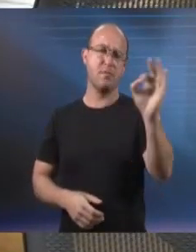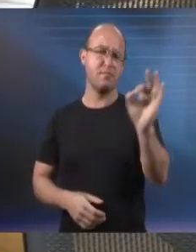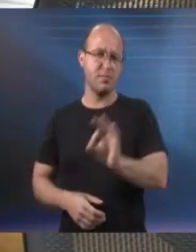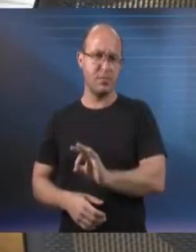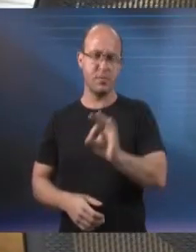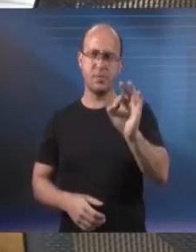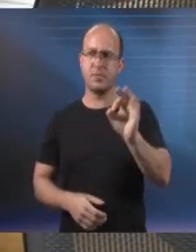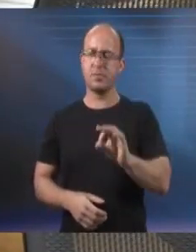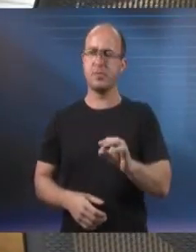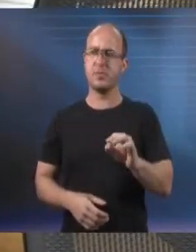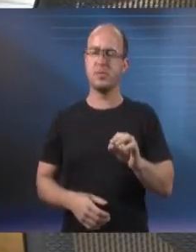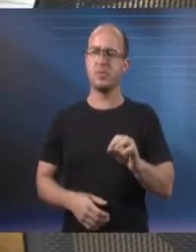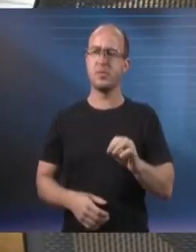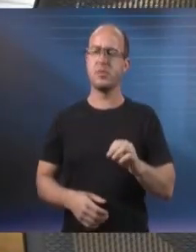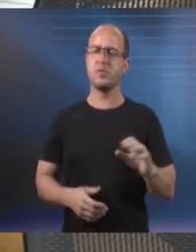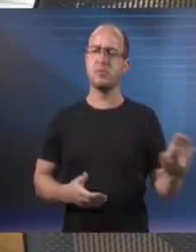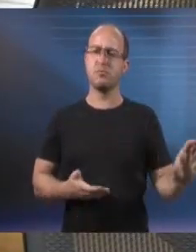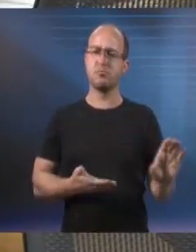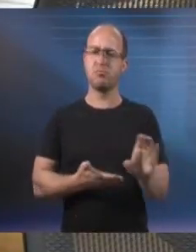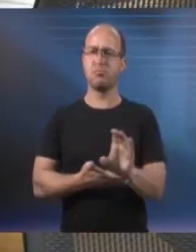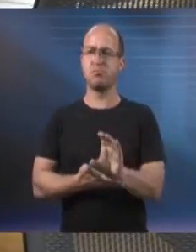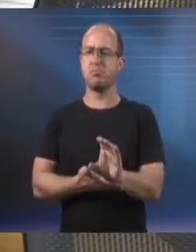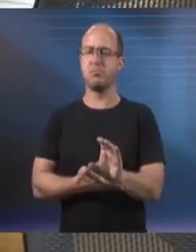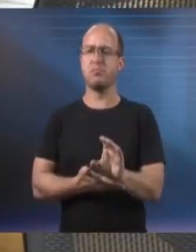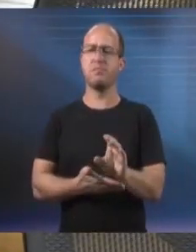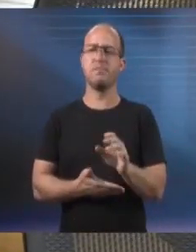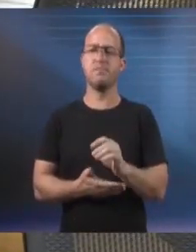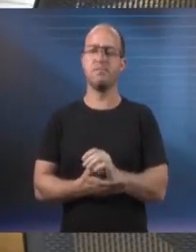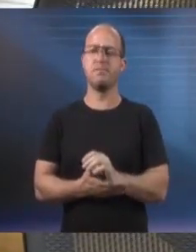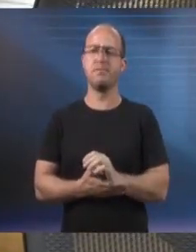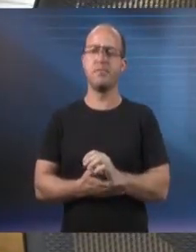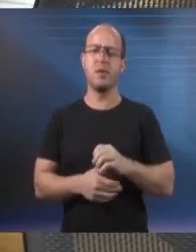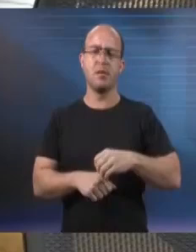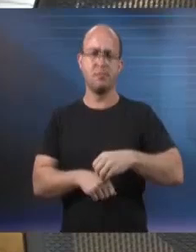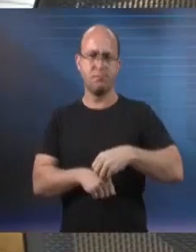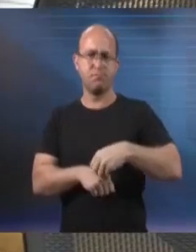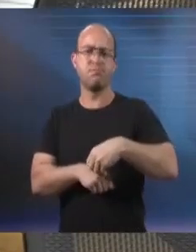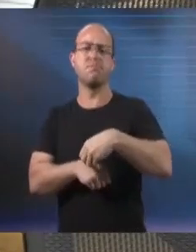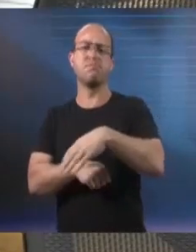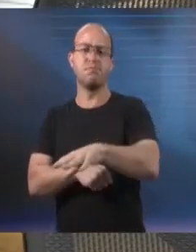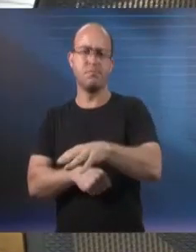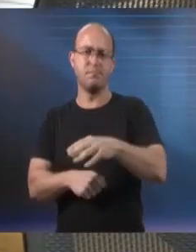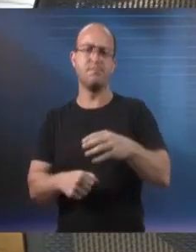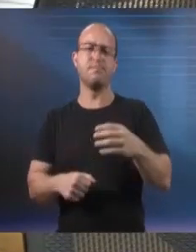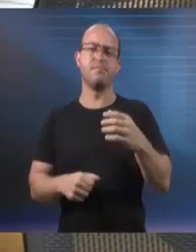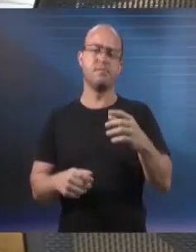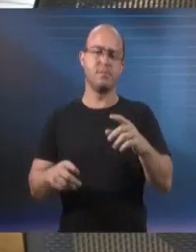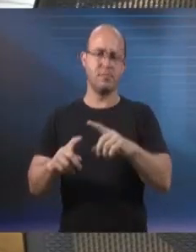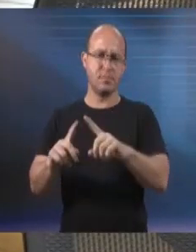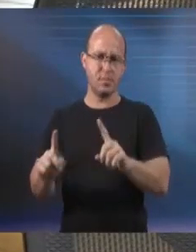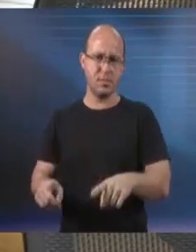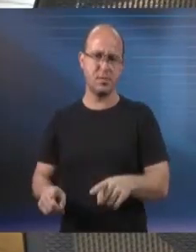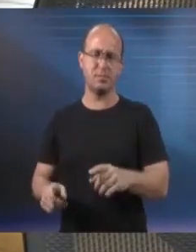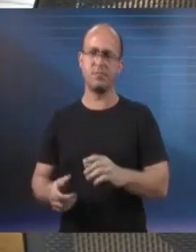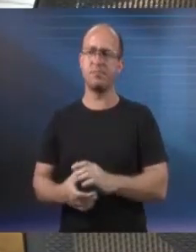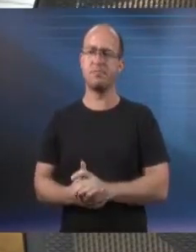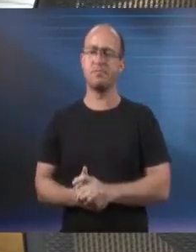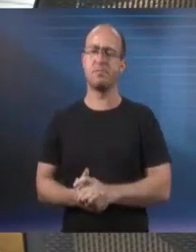80% dos seus recursos para ser aplicado nesse programa Pé de